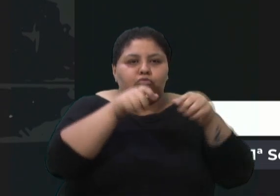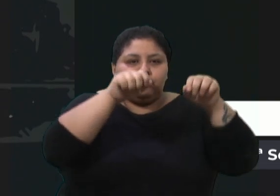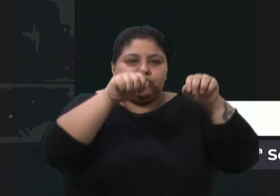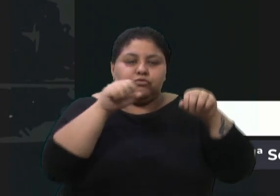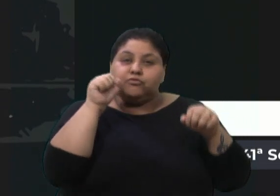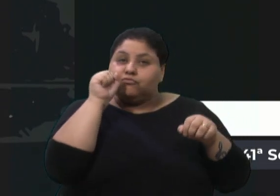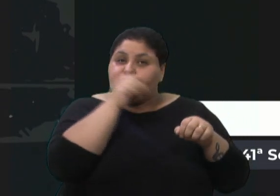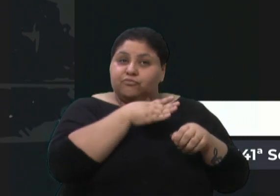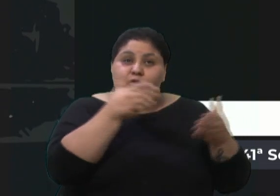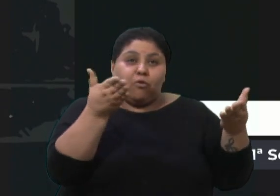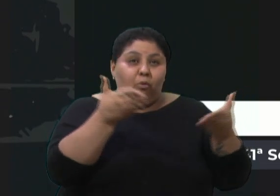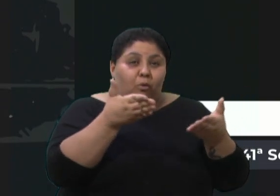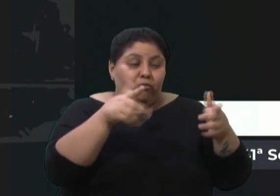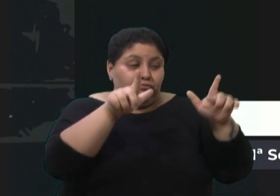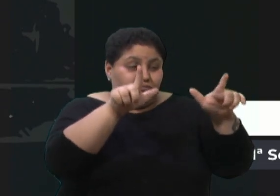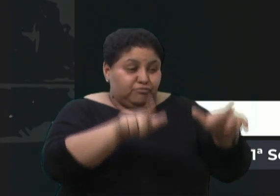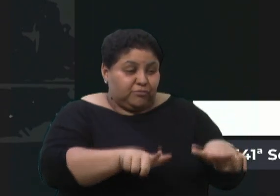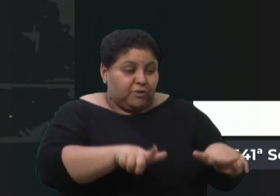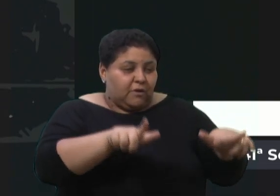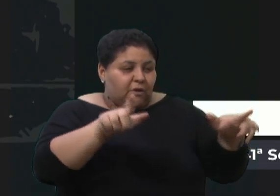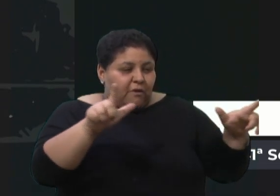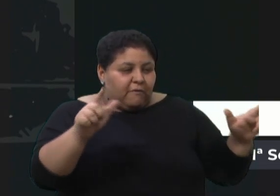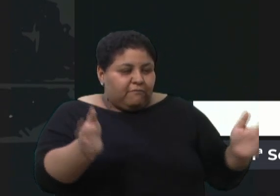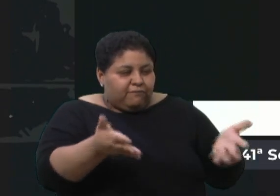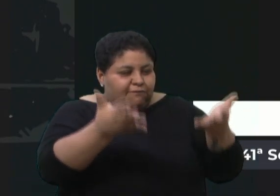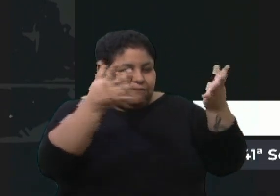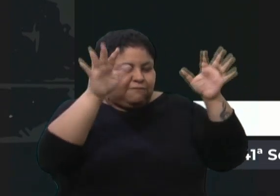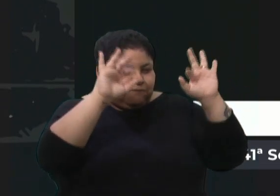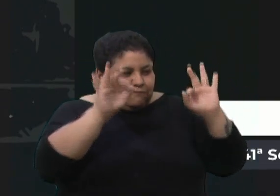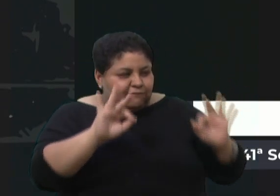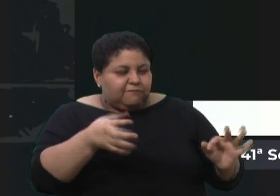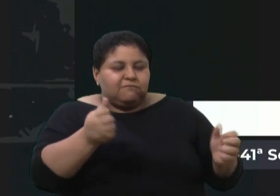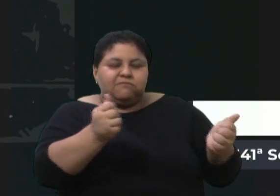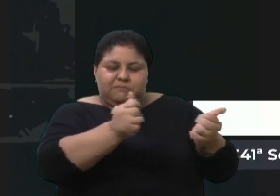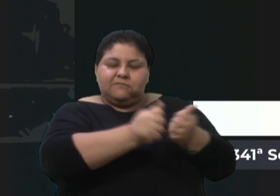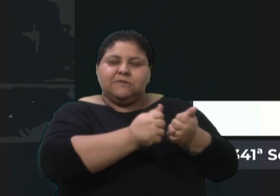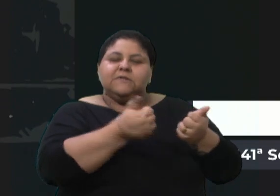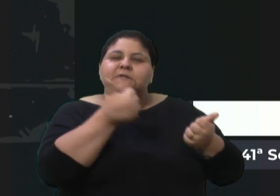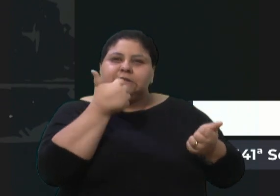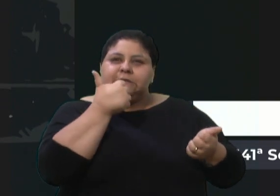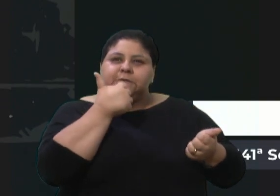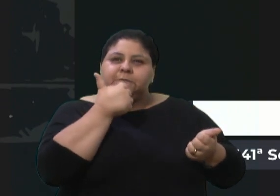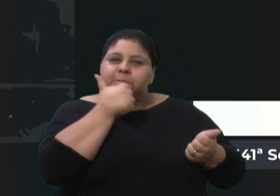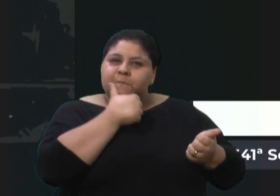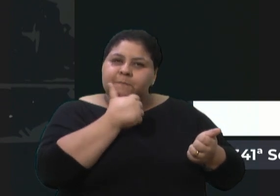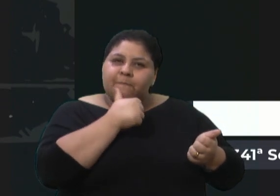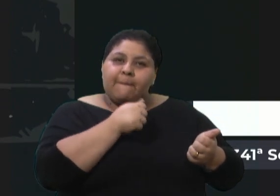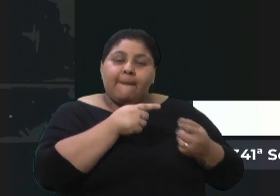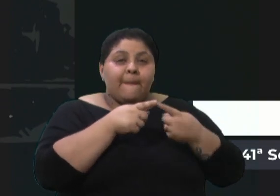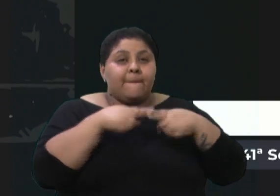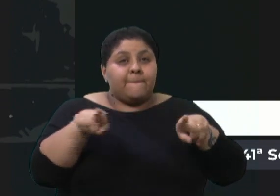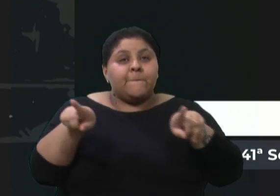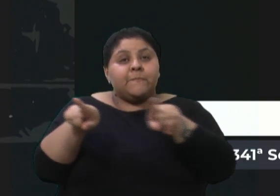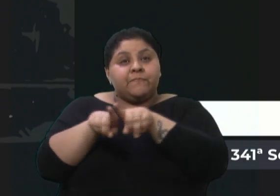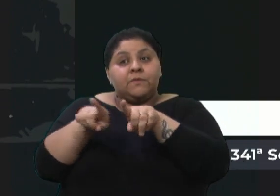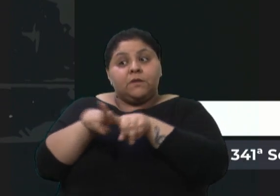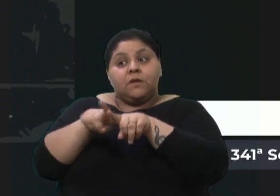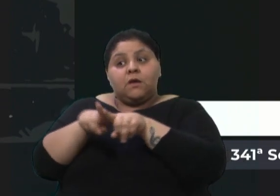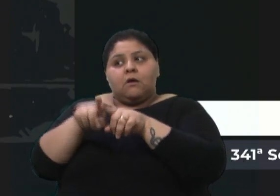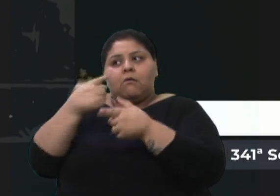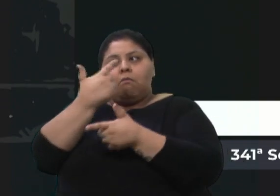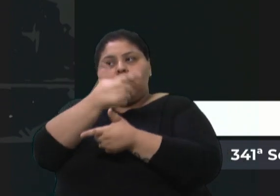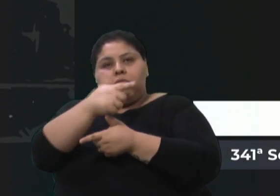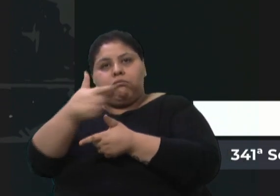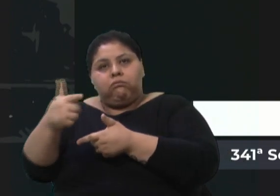alegres, felizes, com mulheres. Então há uma evolução de direitos. Mas quanto às competências é diferente, não tem, o